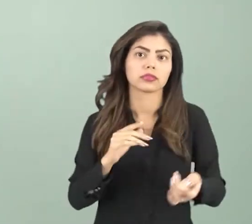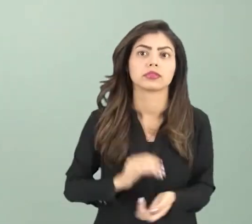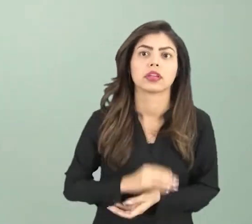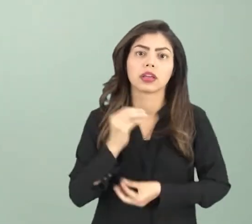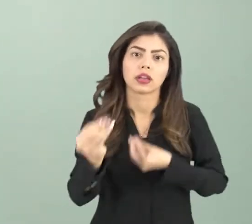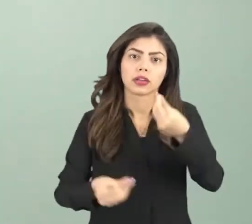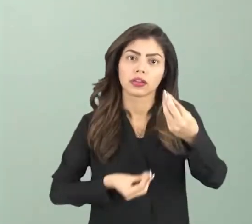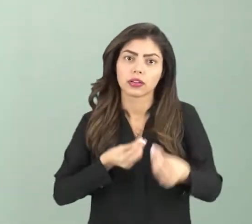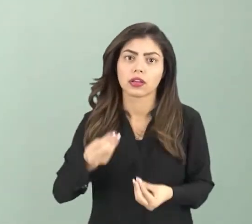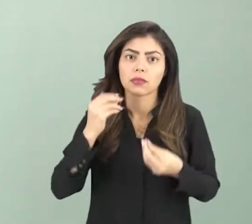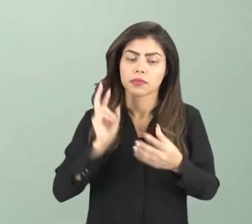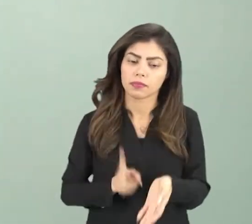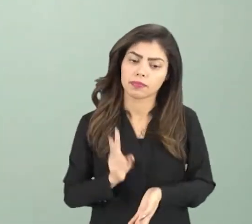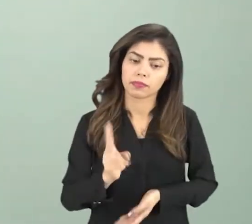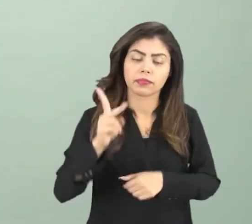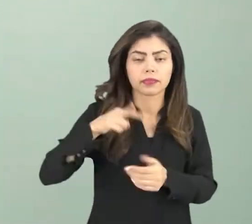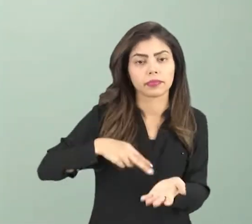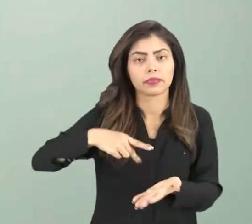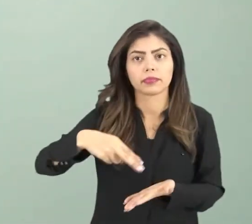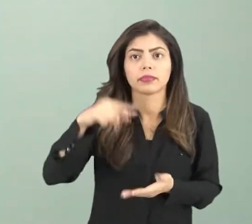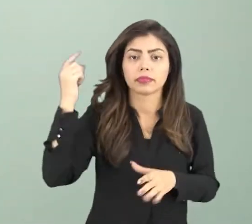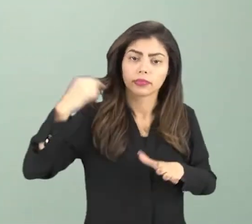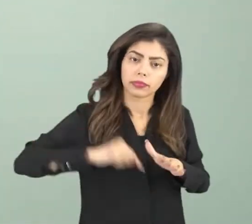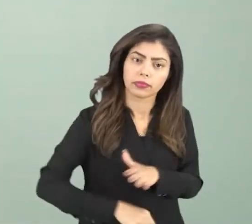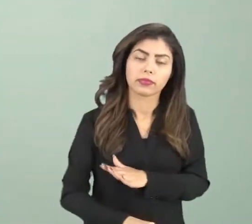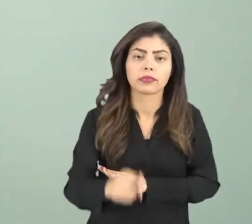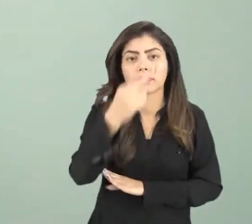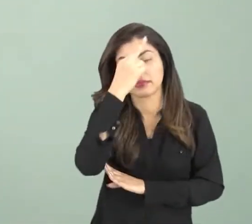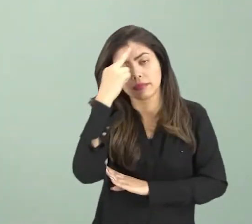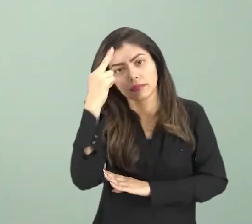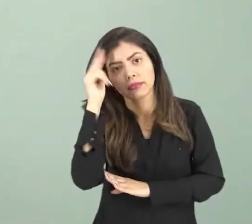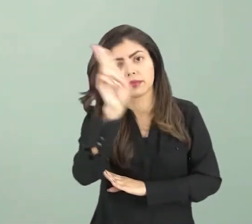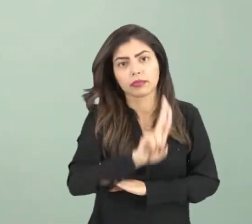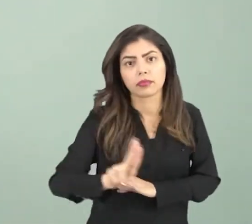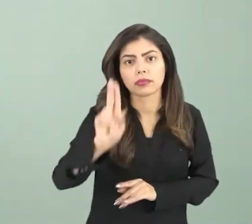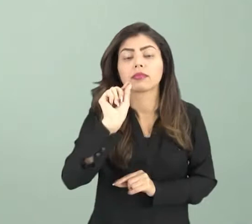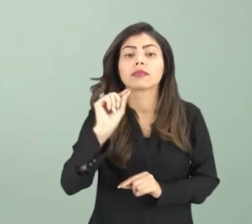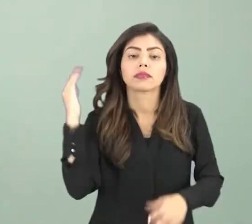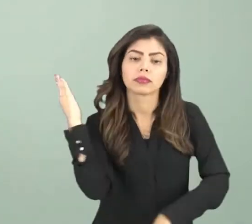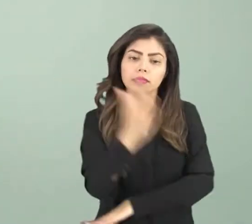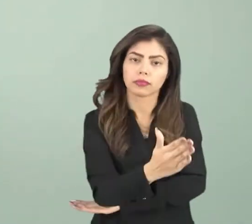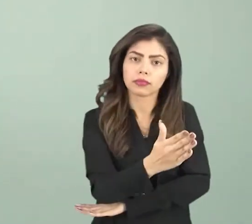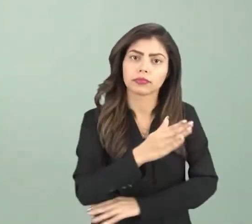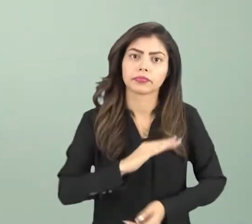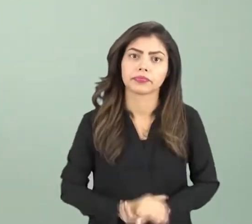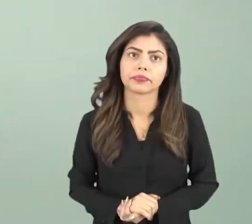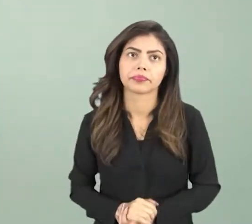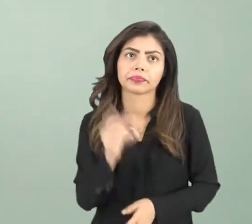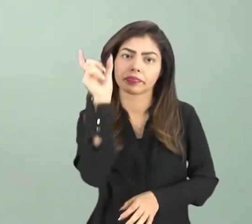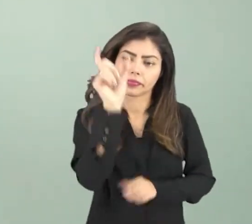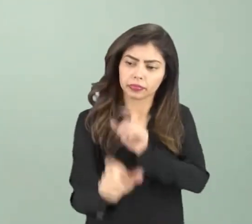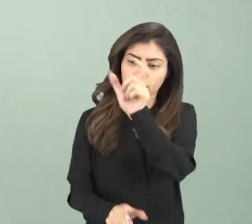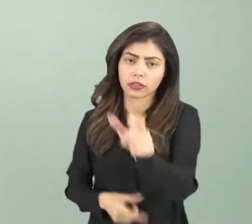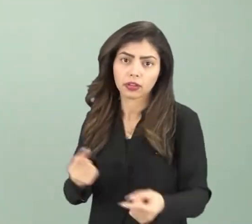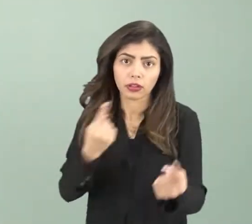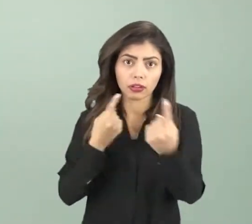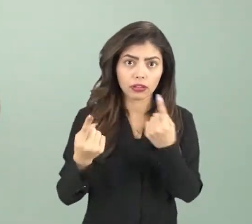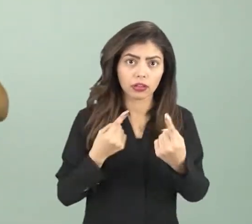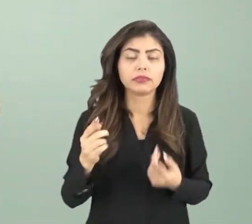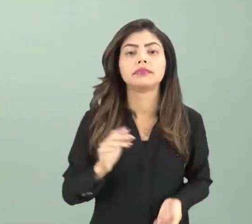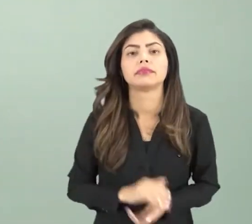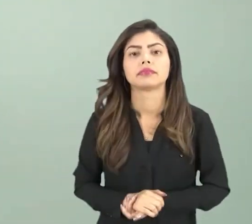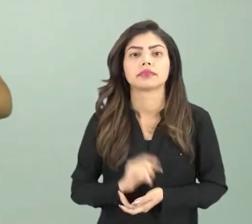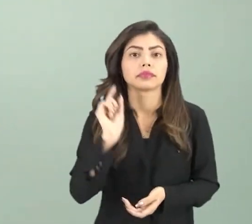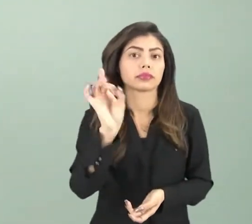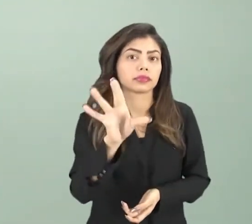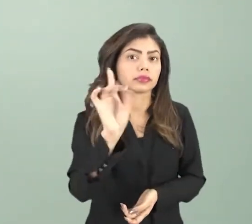que eu vou caminhar dentro da minha história. Por exemplo, eu vou utilizar o discurso direto? Ou seja, os personagens vão conversar entre si, só